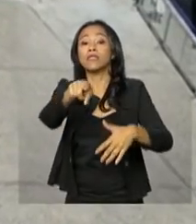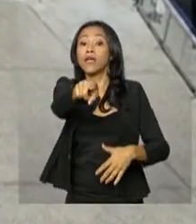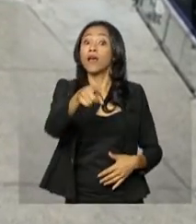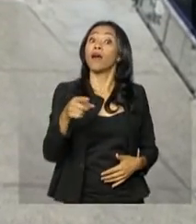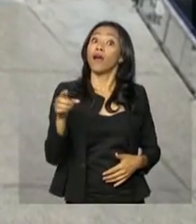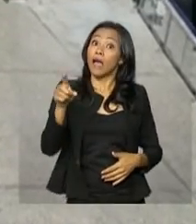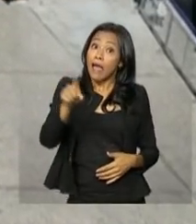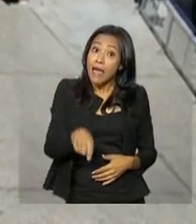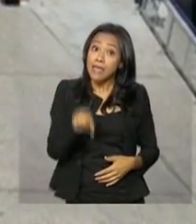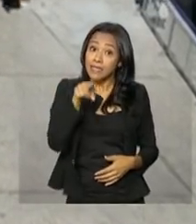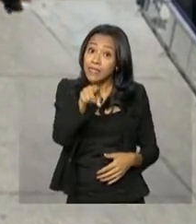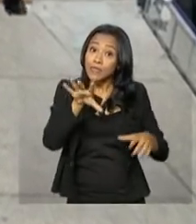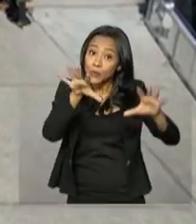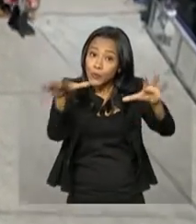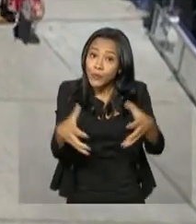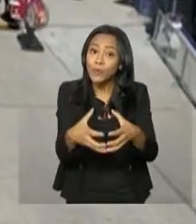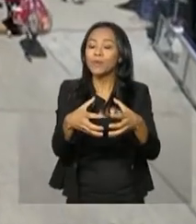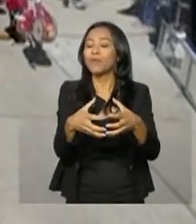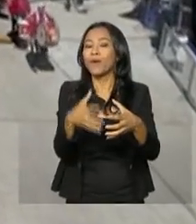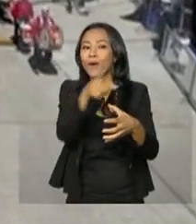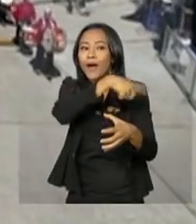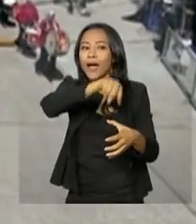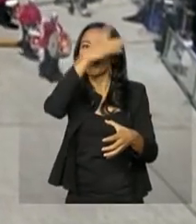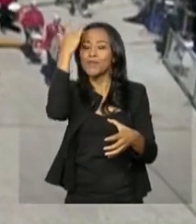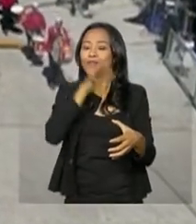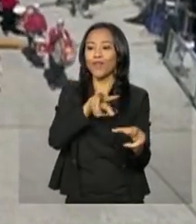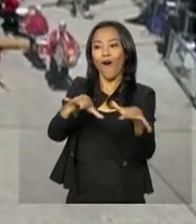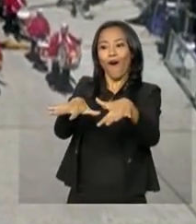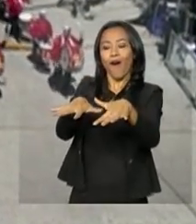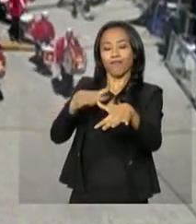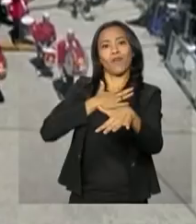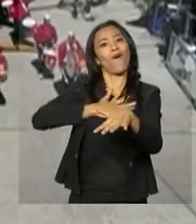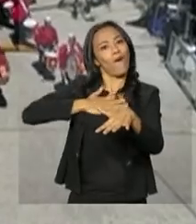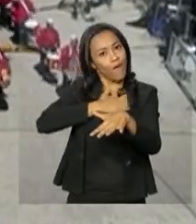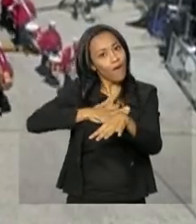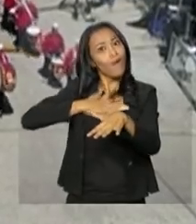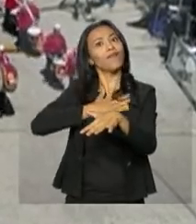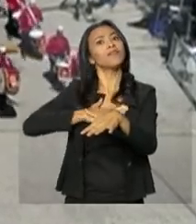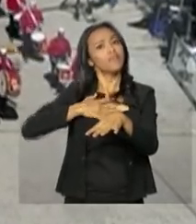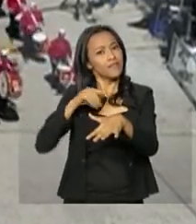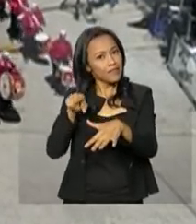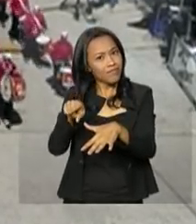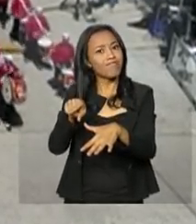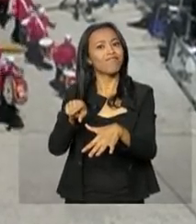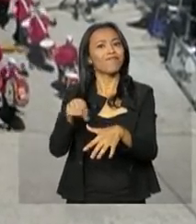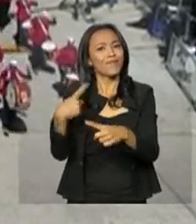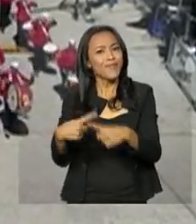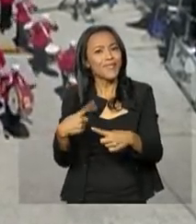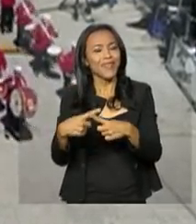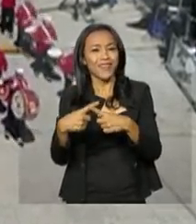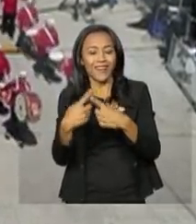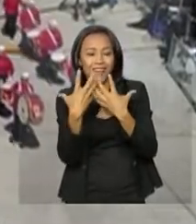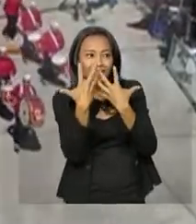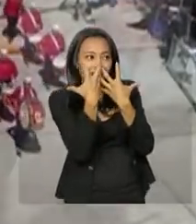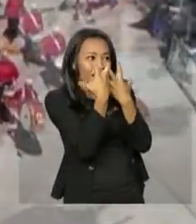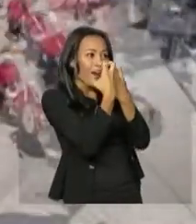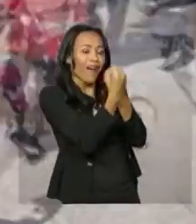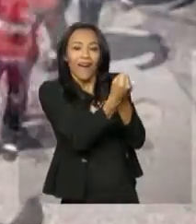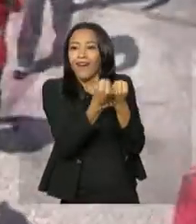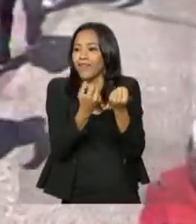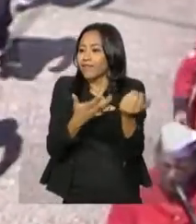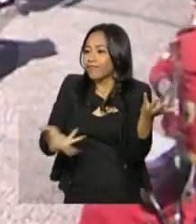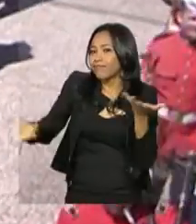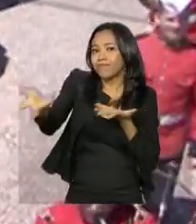é muito... O público gosta muito da apresentação dessa banda por ter esse carisma, né, com o público,